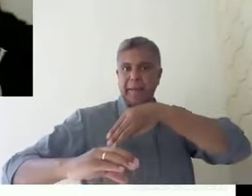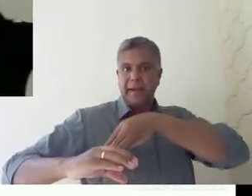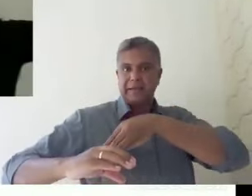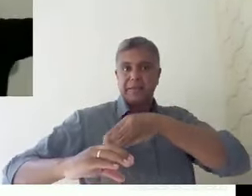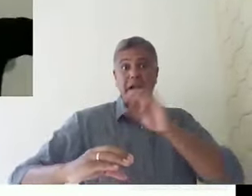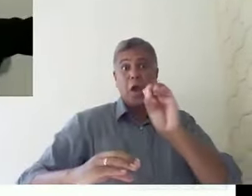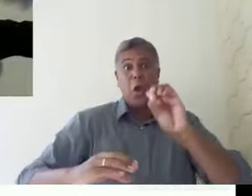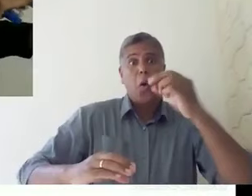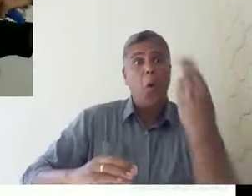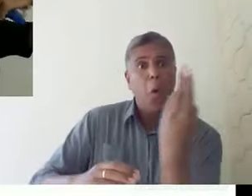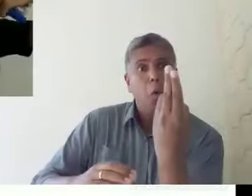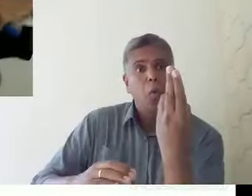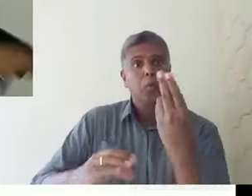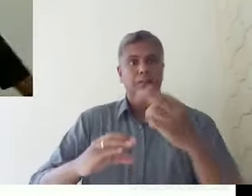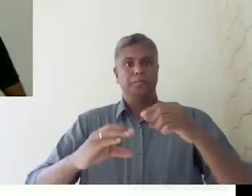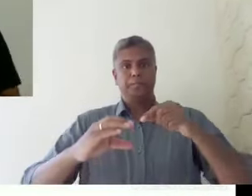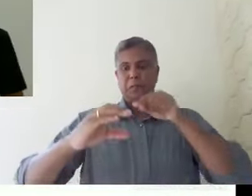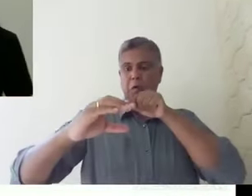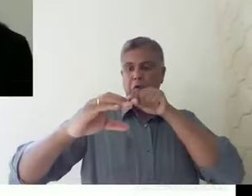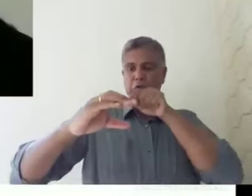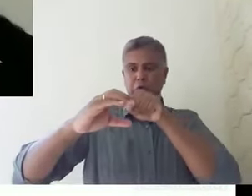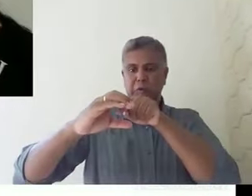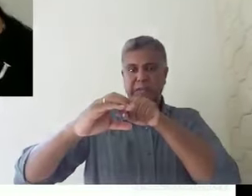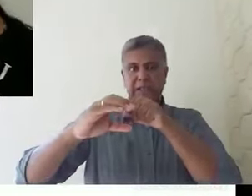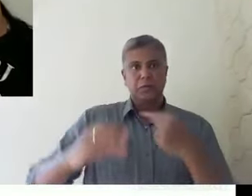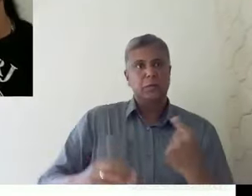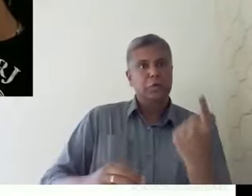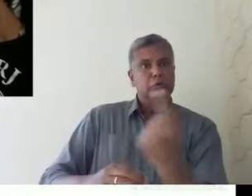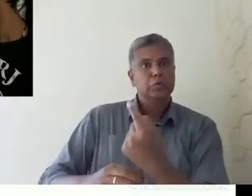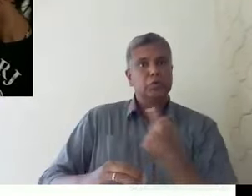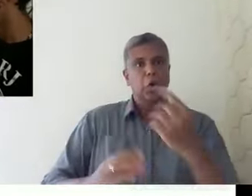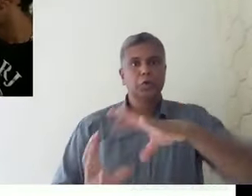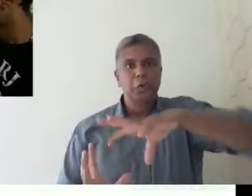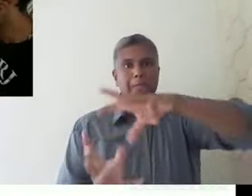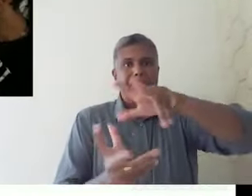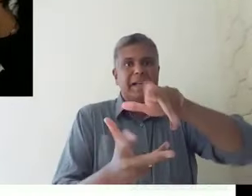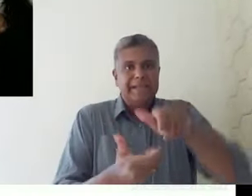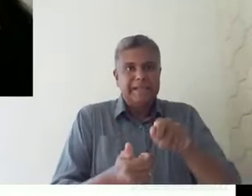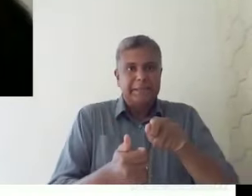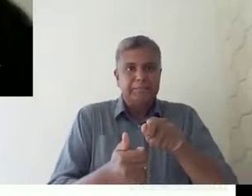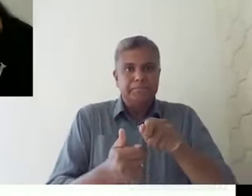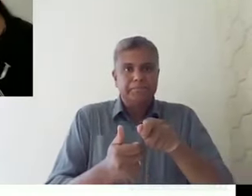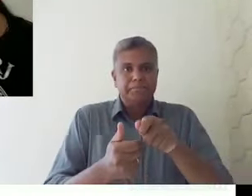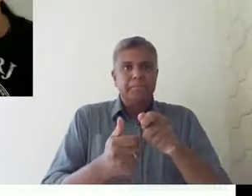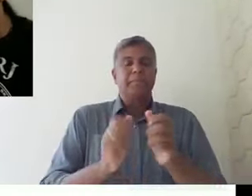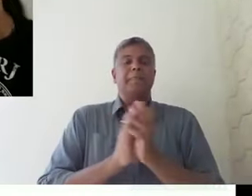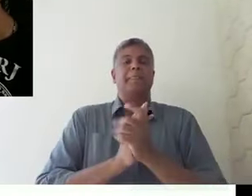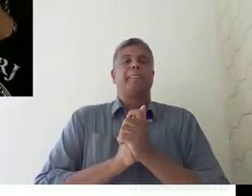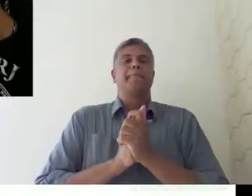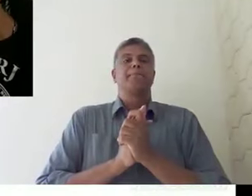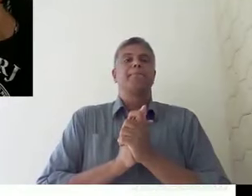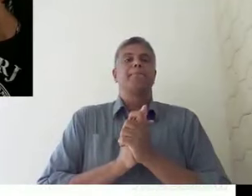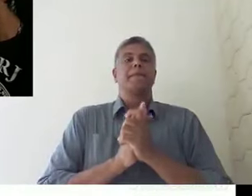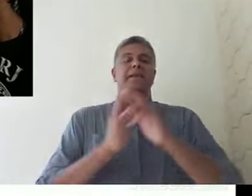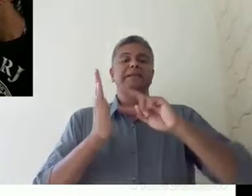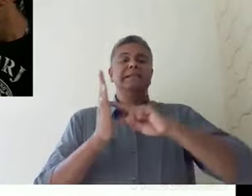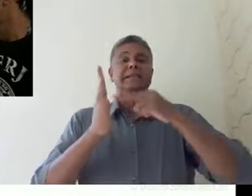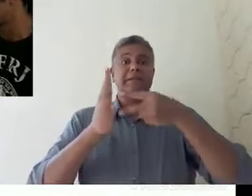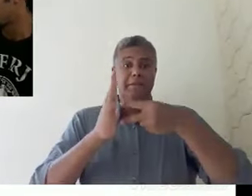dentro, é para o centro do nosso planeta. Assim, a representação de